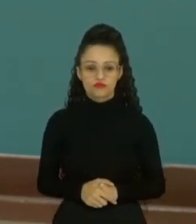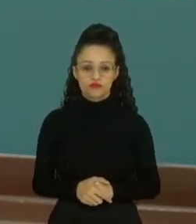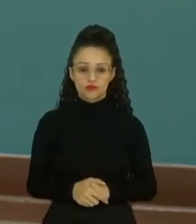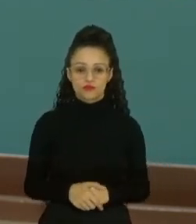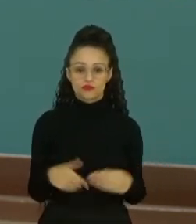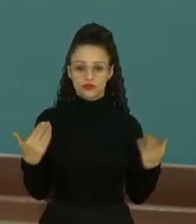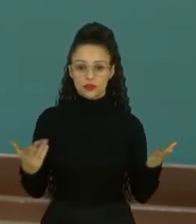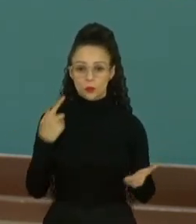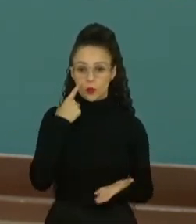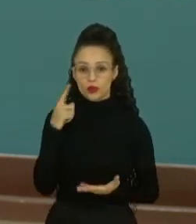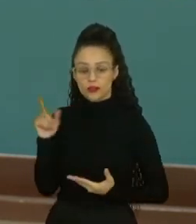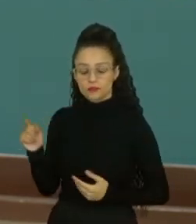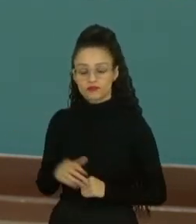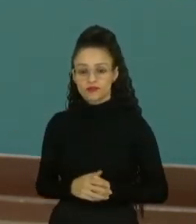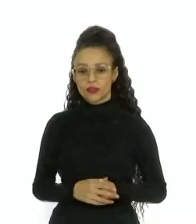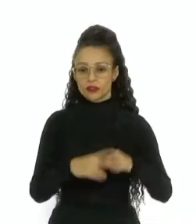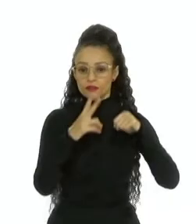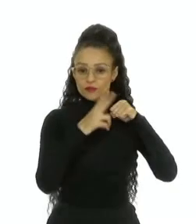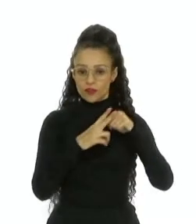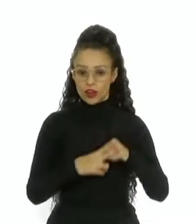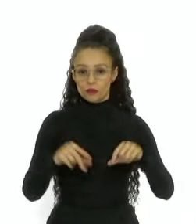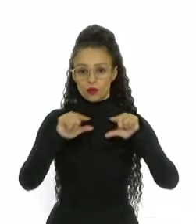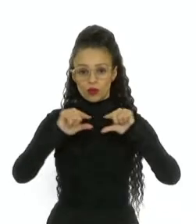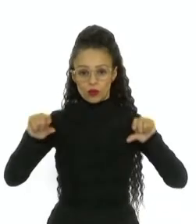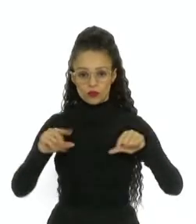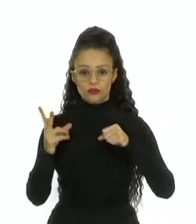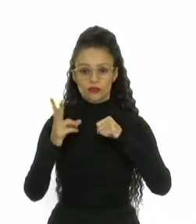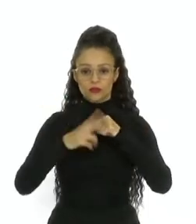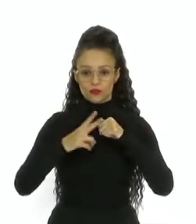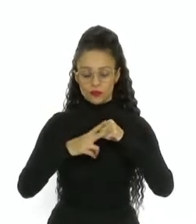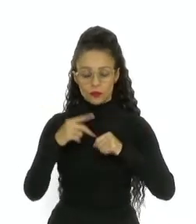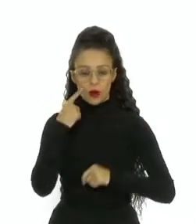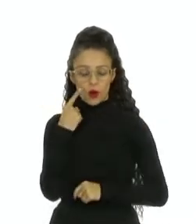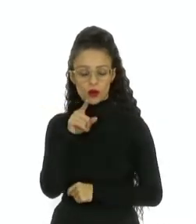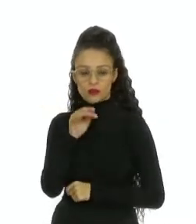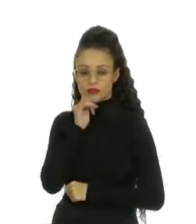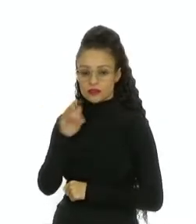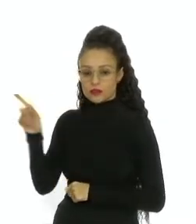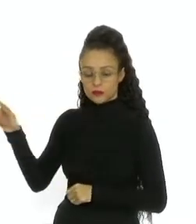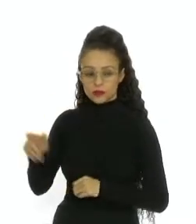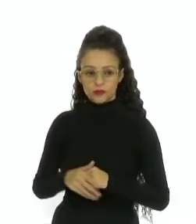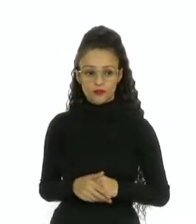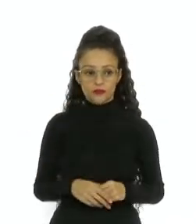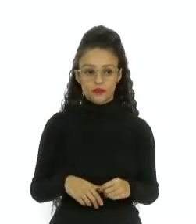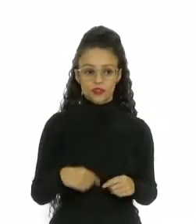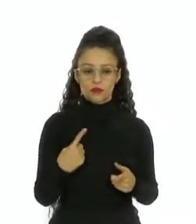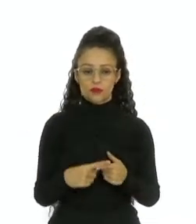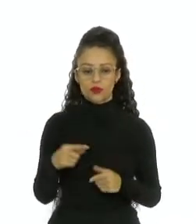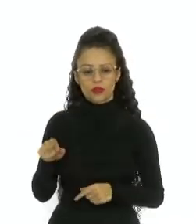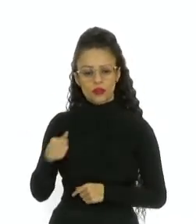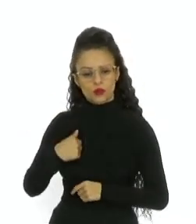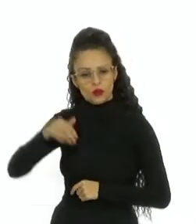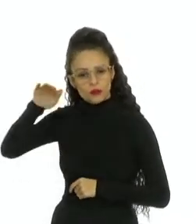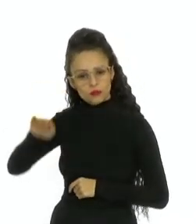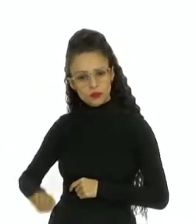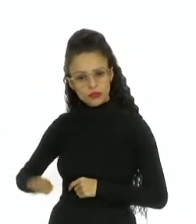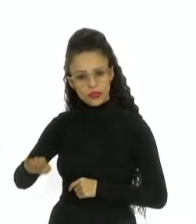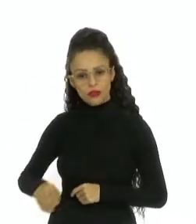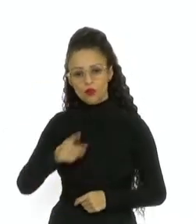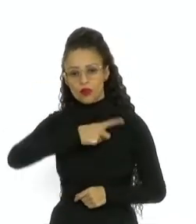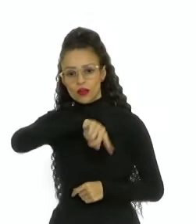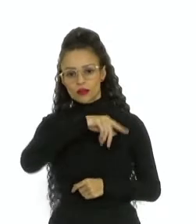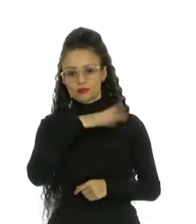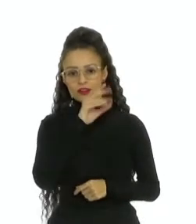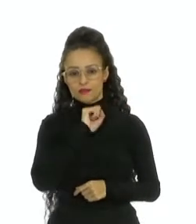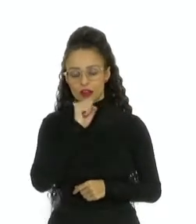Então, olha lá, para cada verbo ou locução verbal, contamos uma oração. Olha o exemplo. E porque era pequeno, os mais